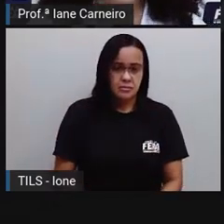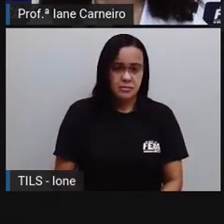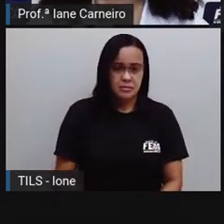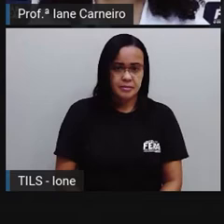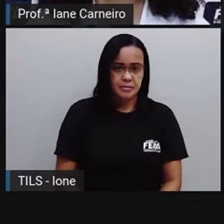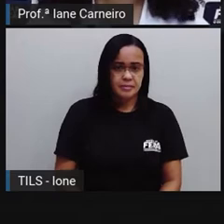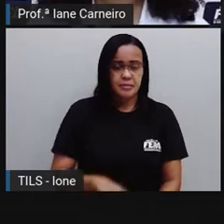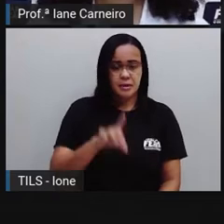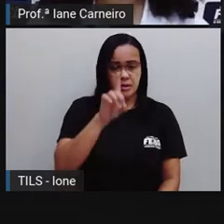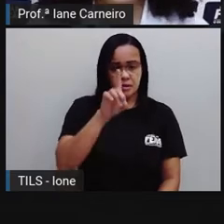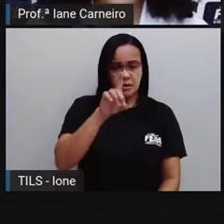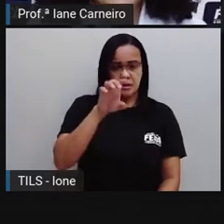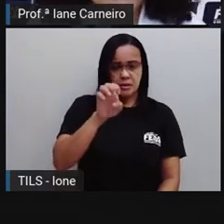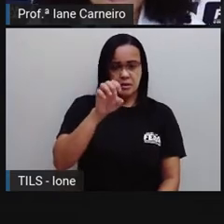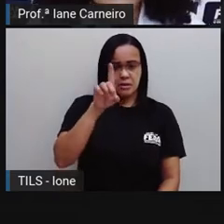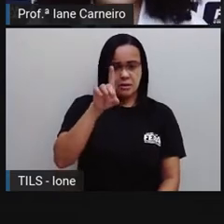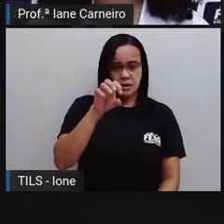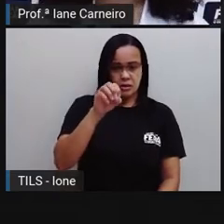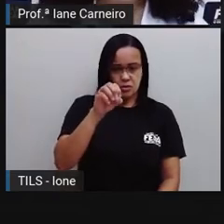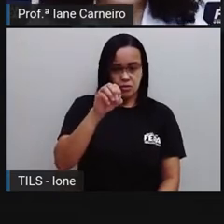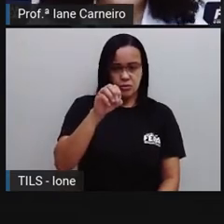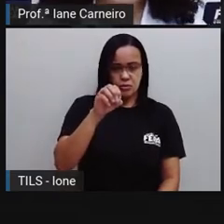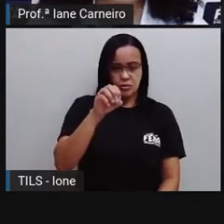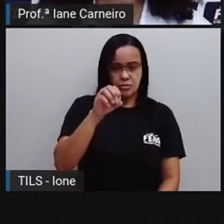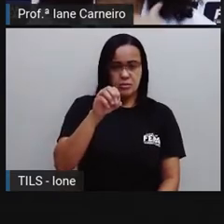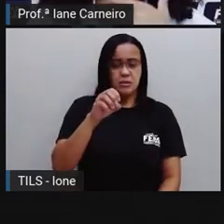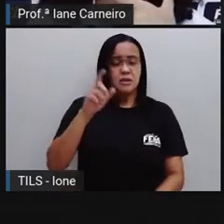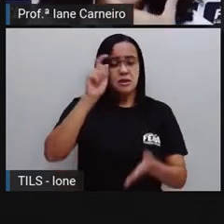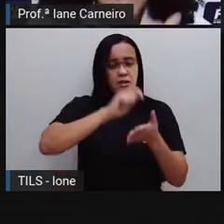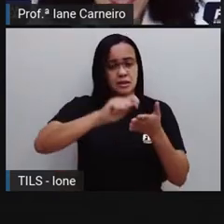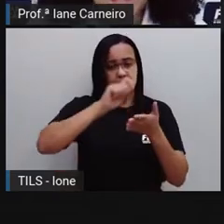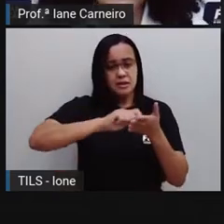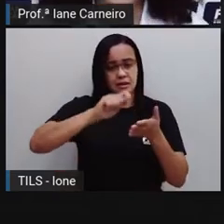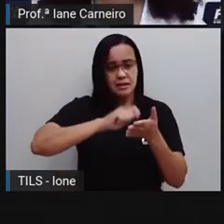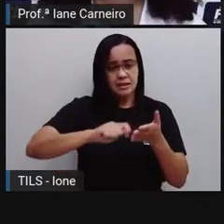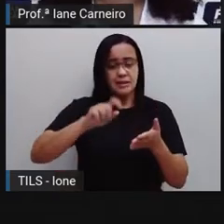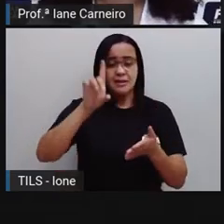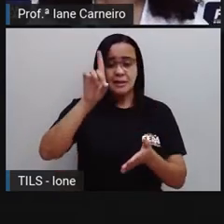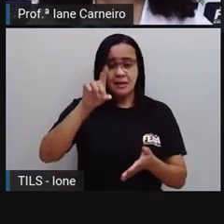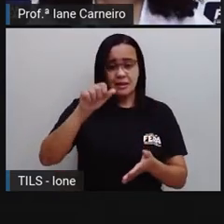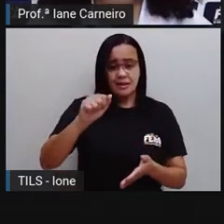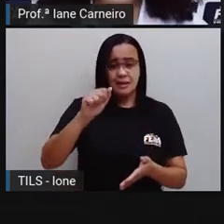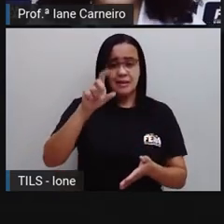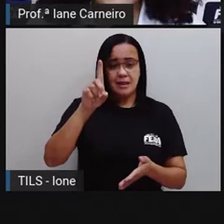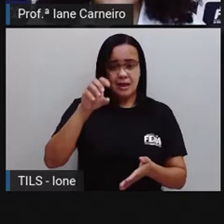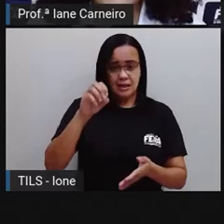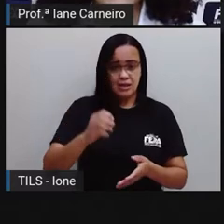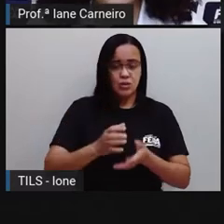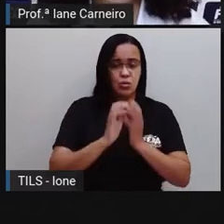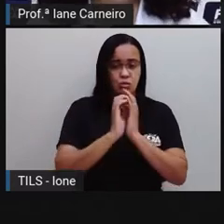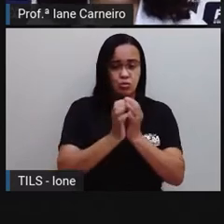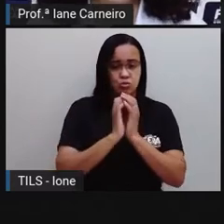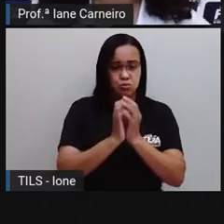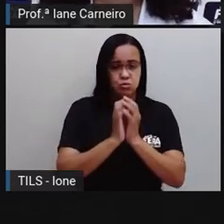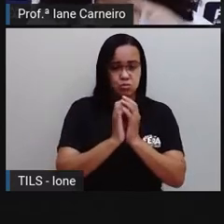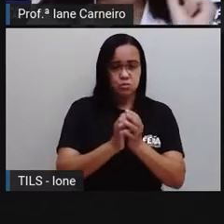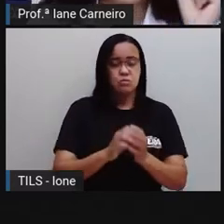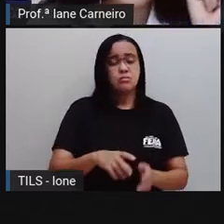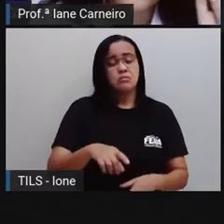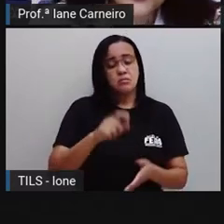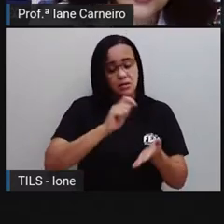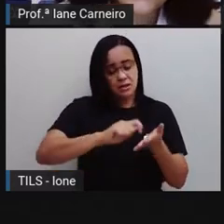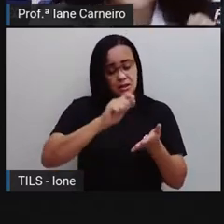dedo com a letra D se escreve dado com a letra D se